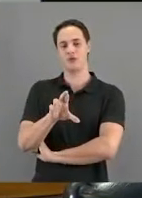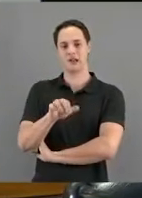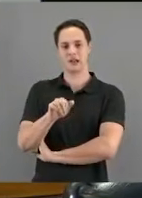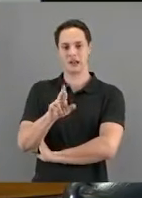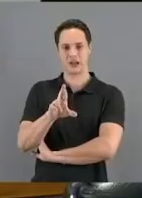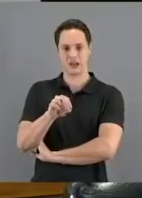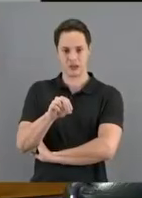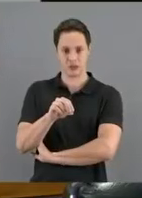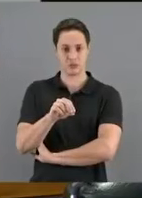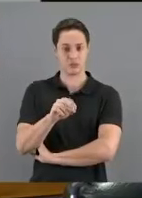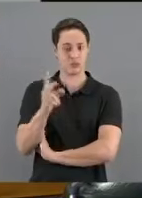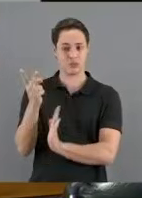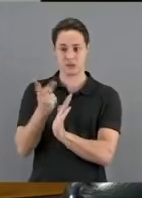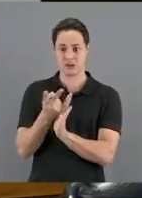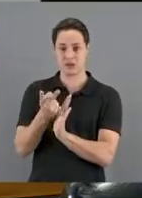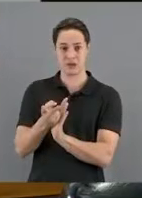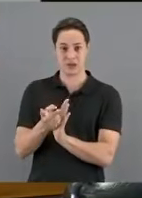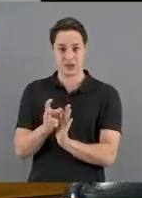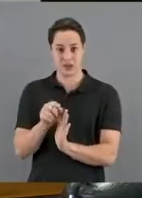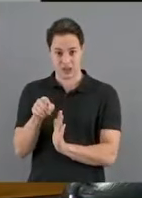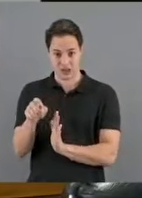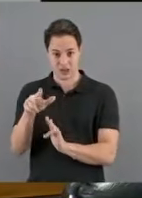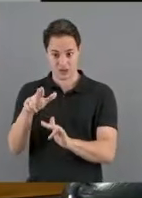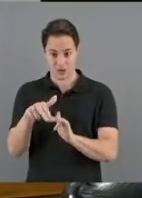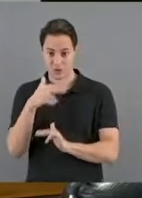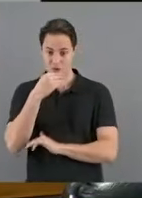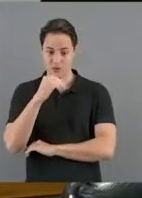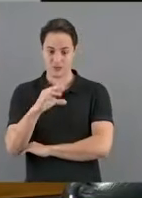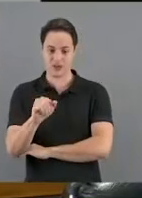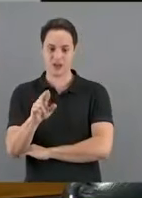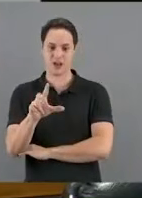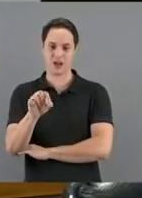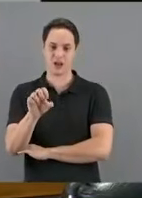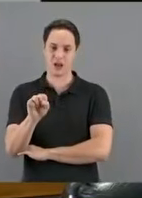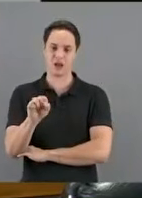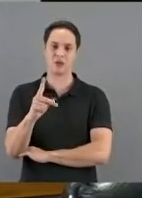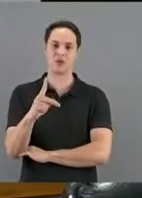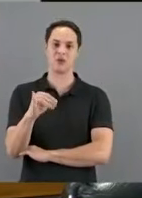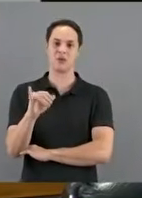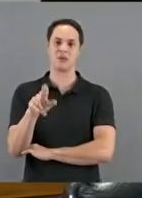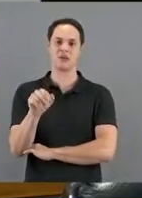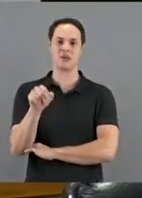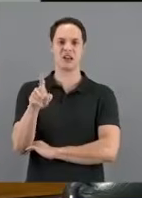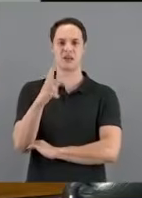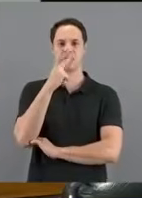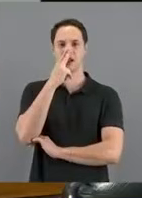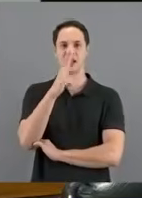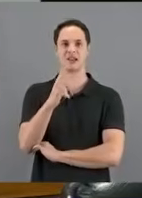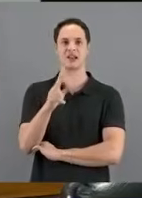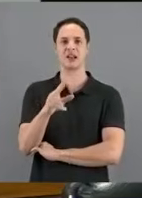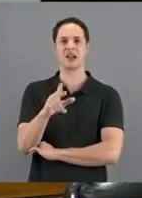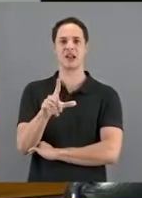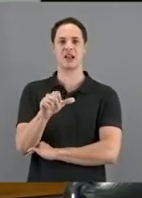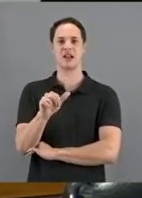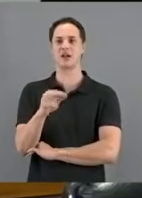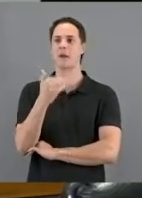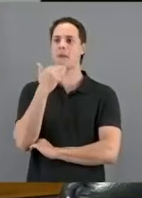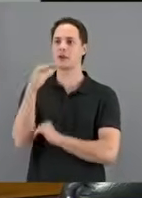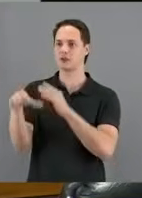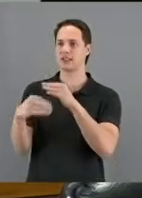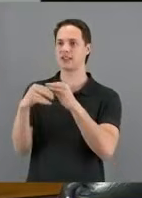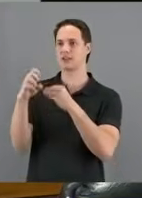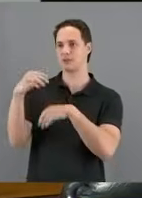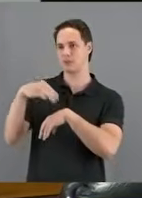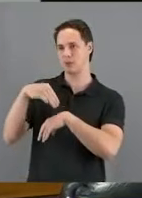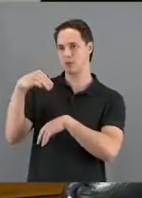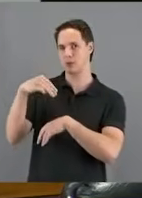através desse cidadão chamado Carlos Piani, que é uma espécie de laranja, peço meus 5 minutos da liderança, presidente.